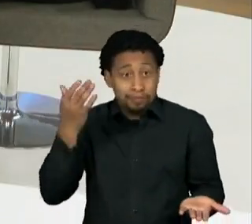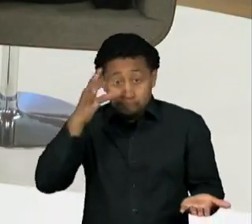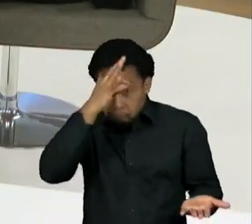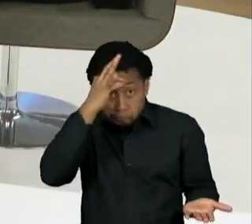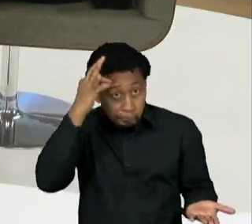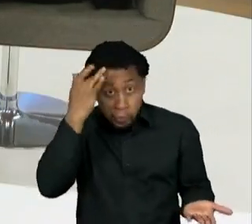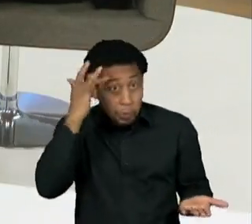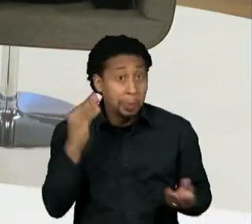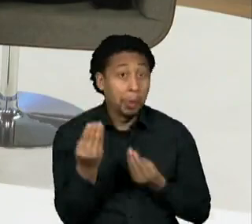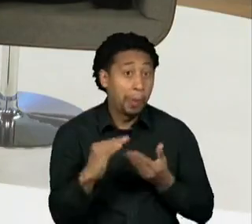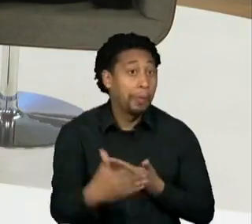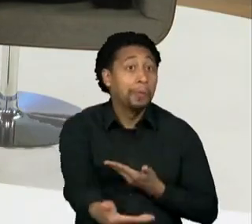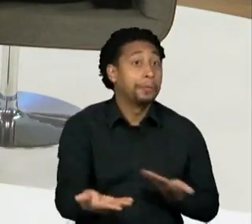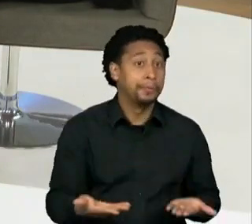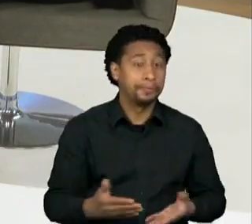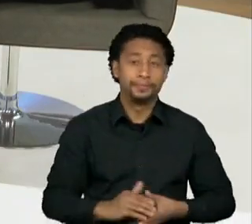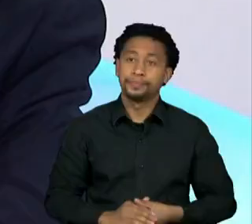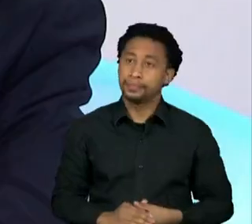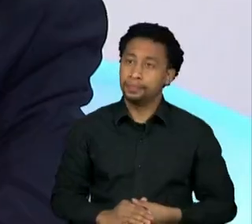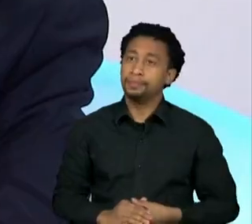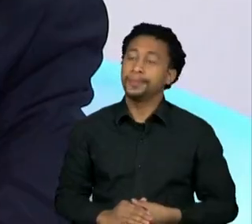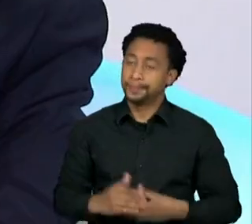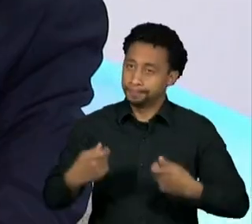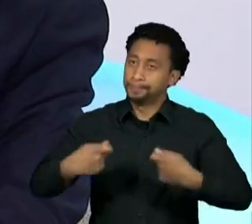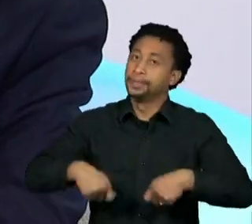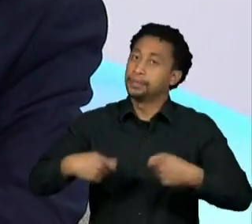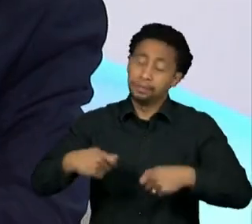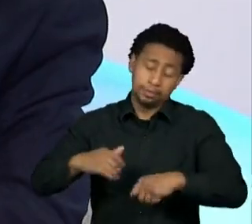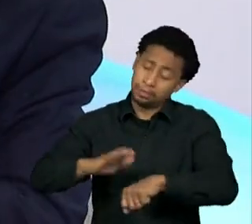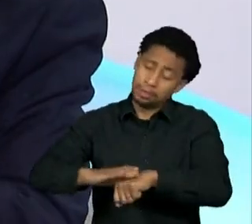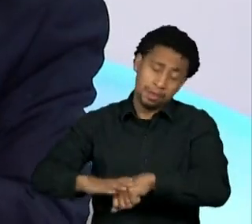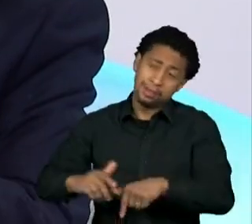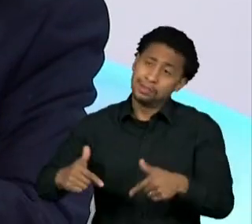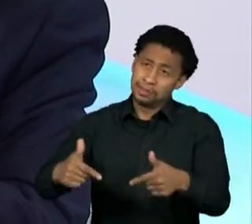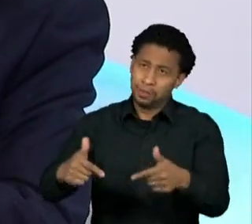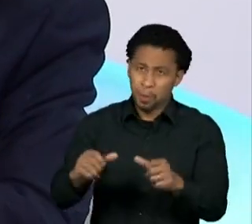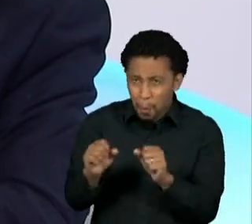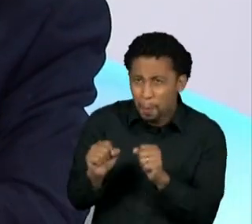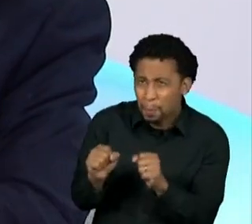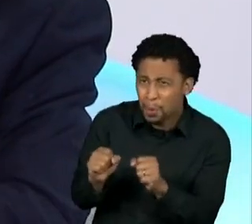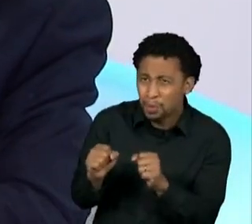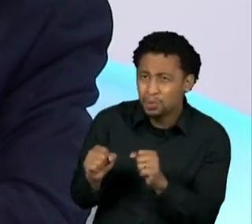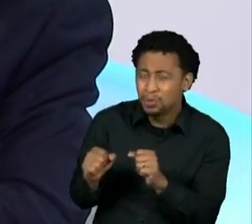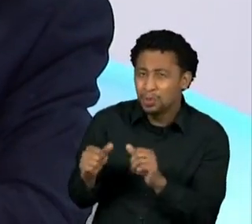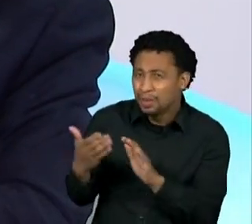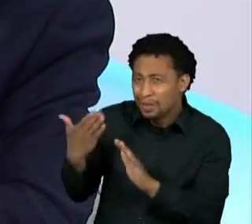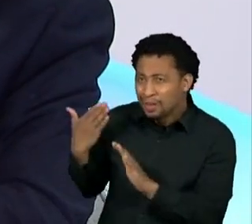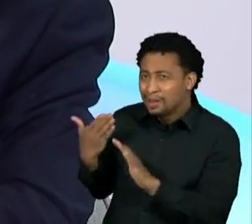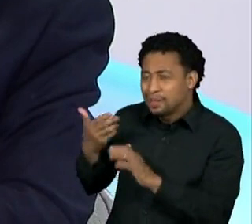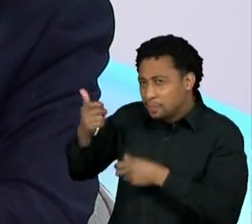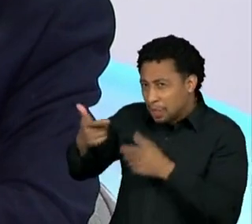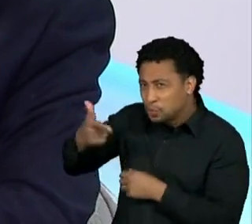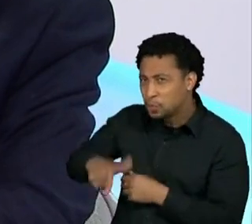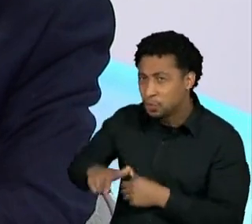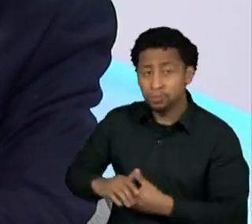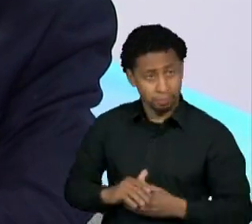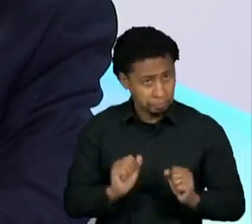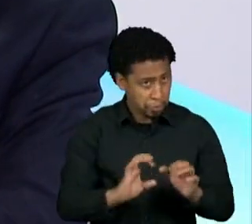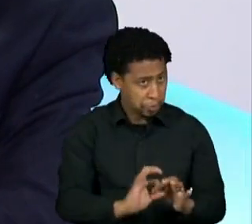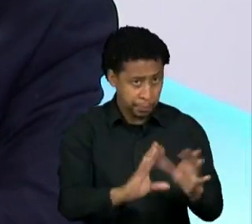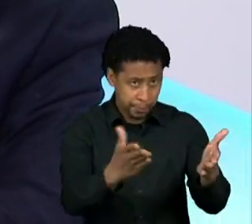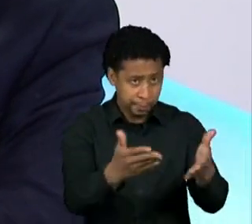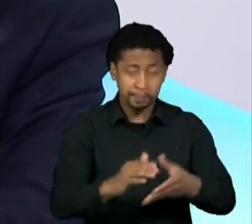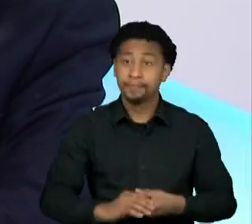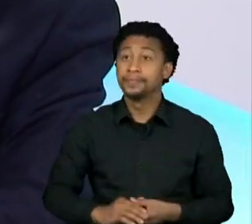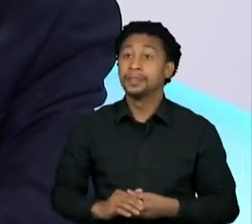isso vai ter que ser feito não é posso botar um pouquinho eu vi aí na se